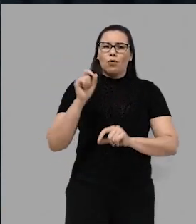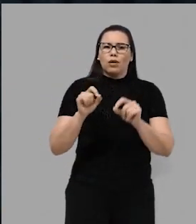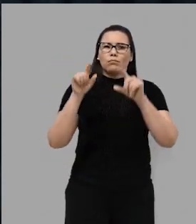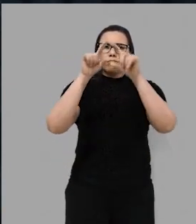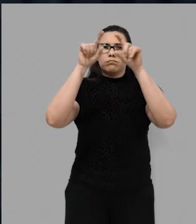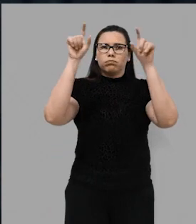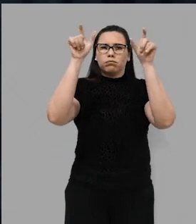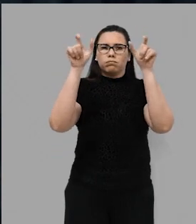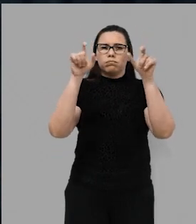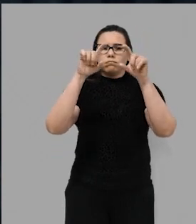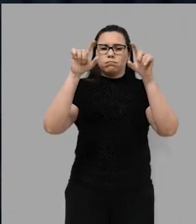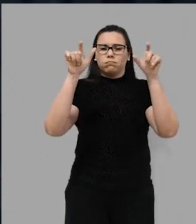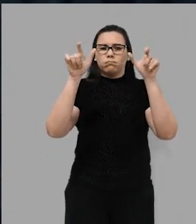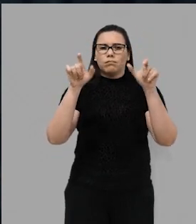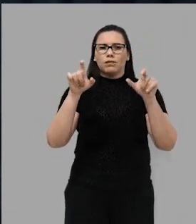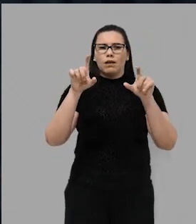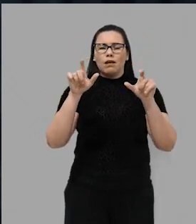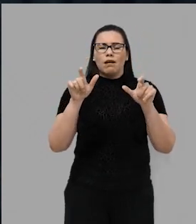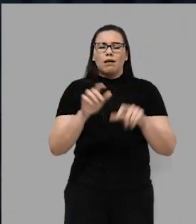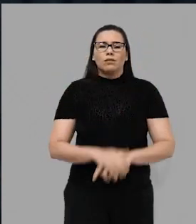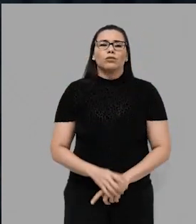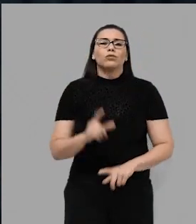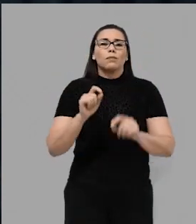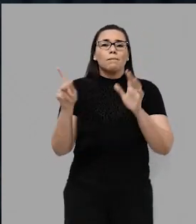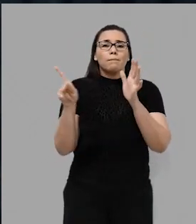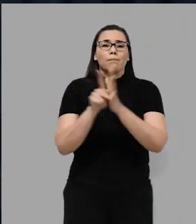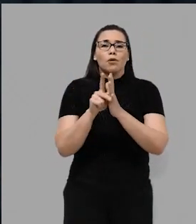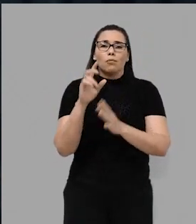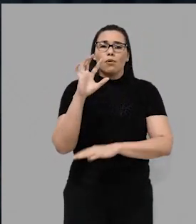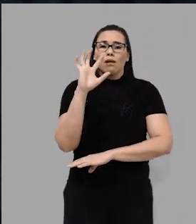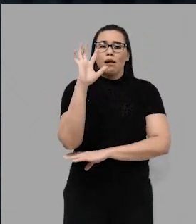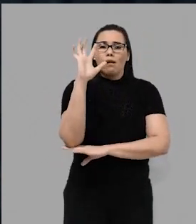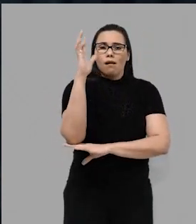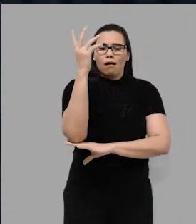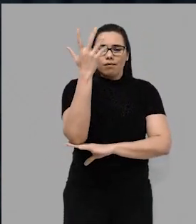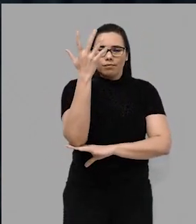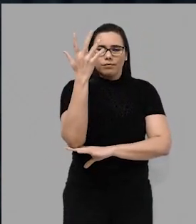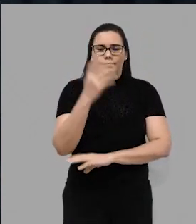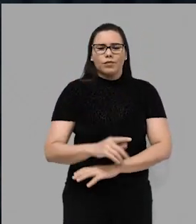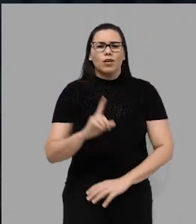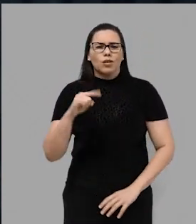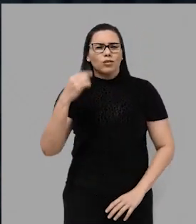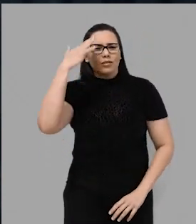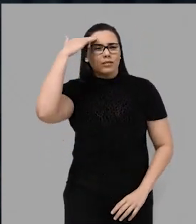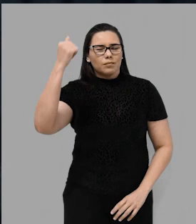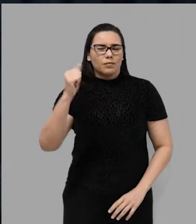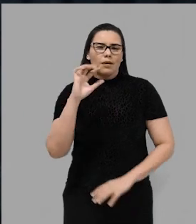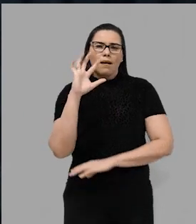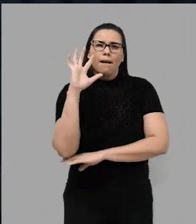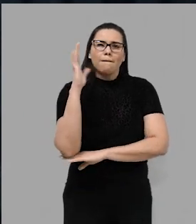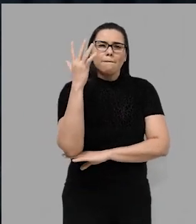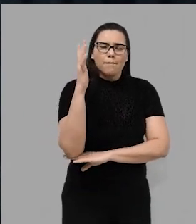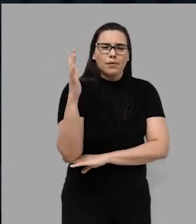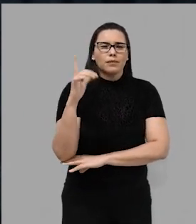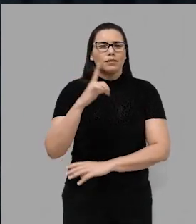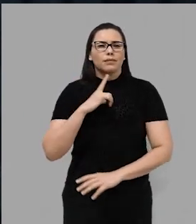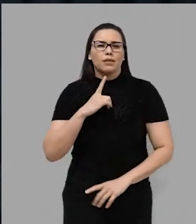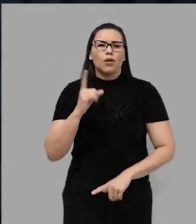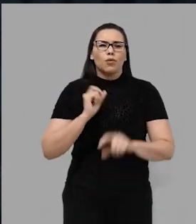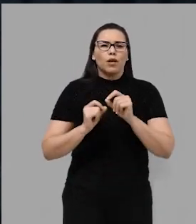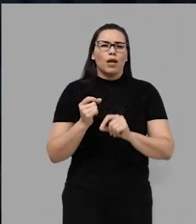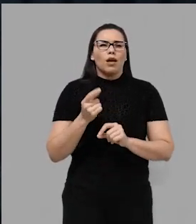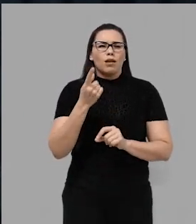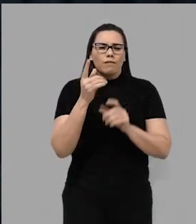plantas, né, para a gente entender melhor. Sabemos que todas as plantas, né, elas teriam um